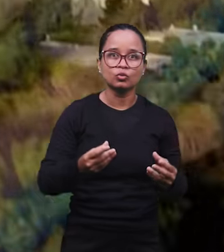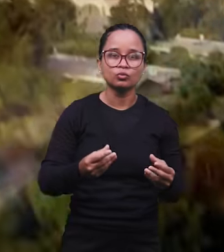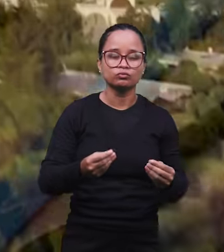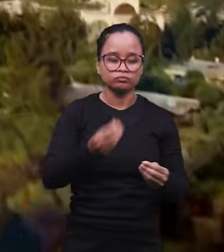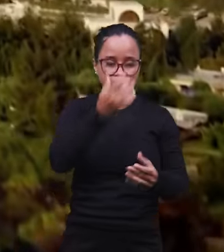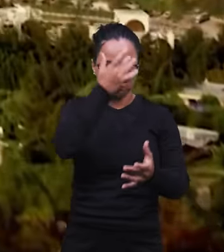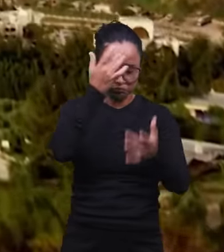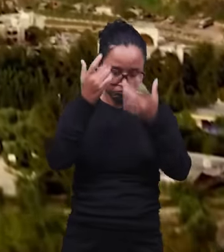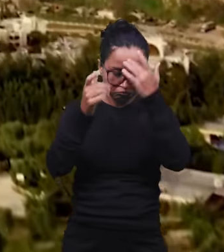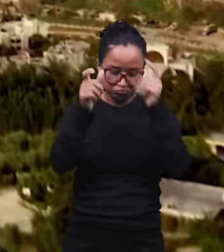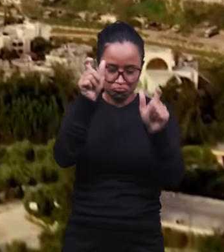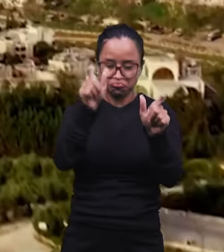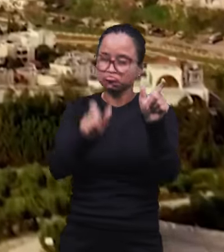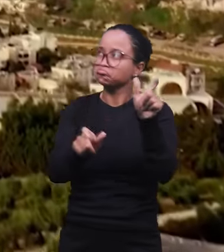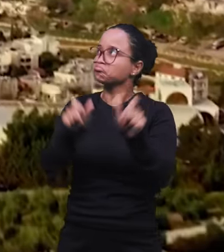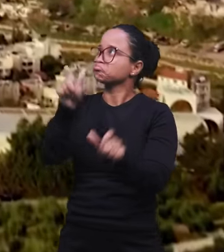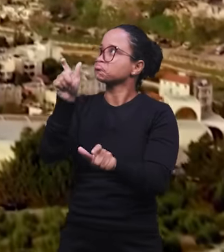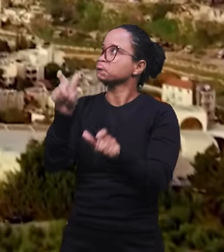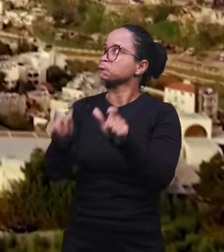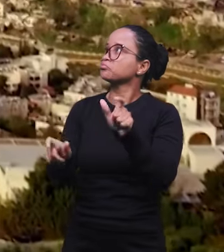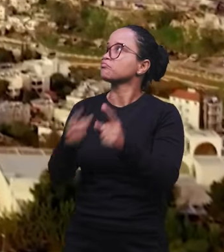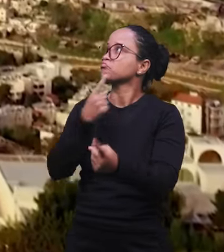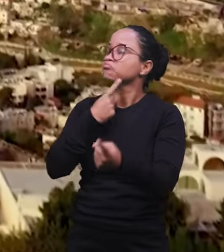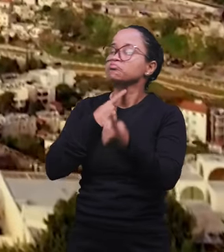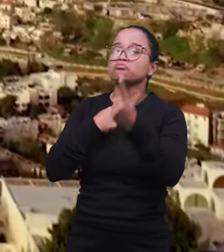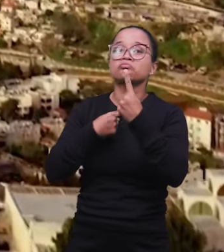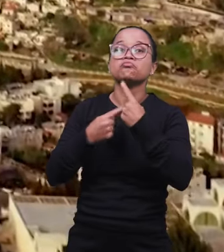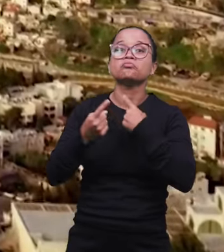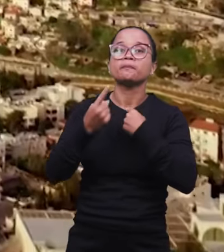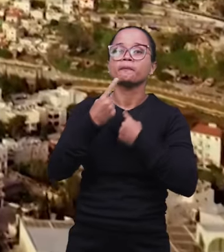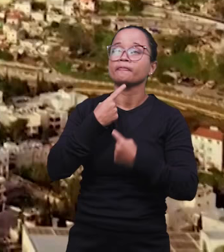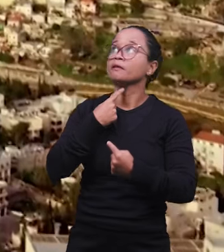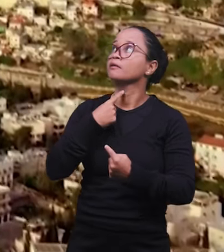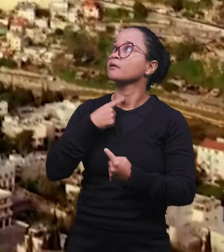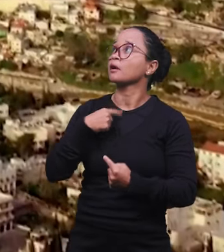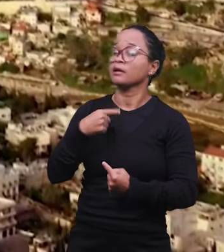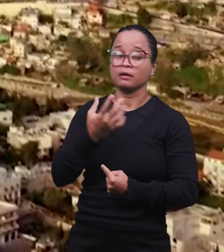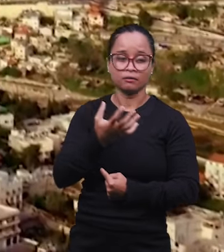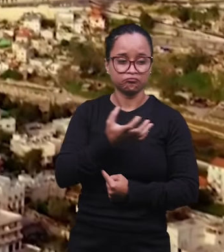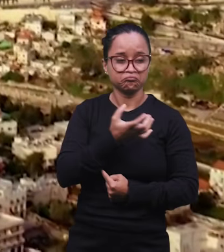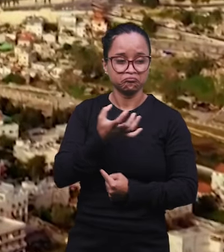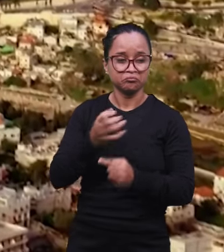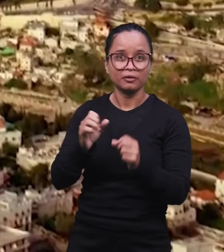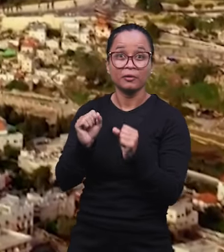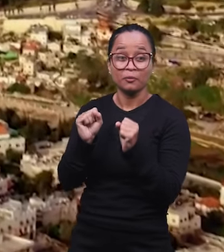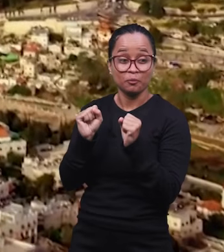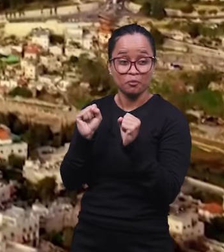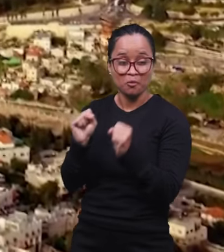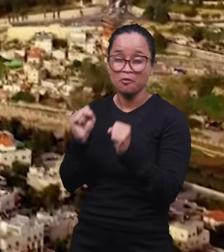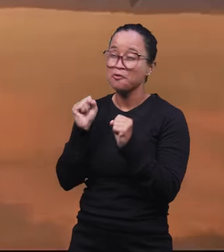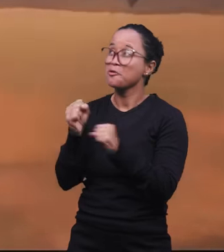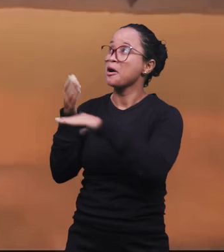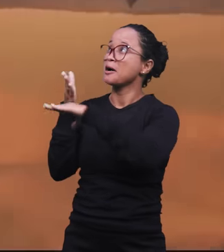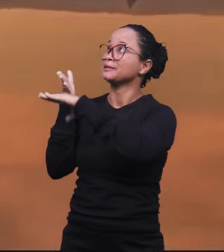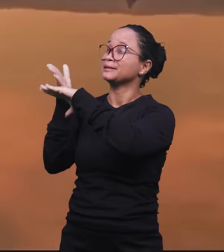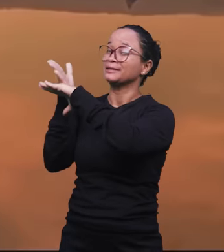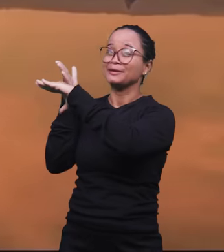e todos que queriam sim